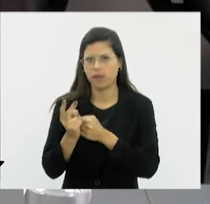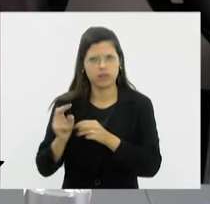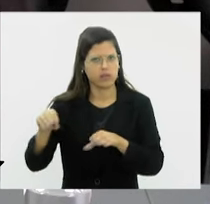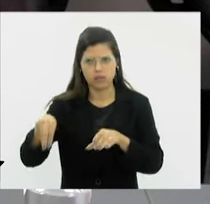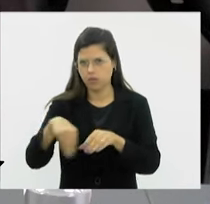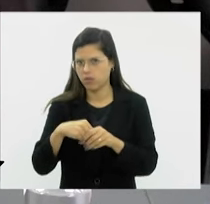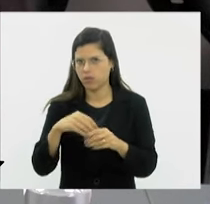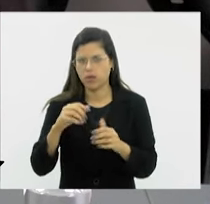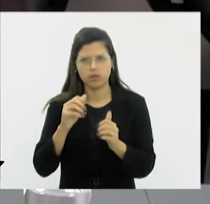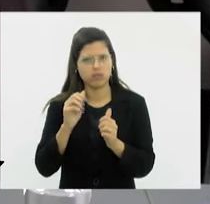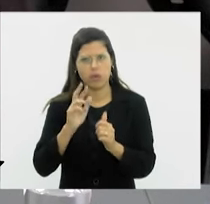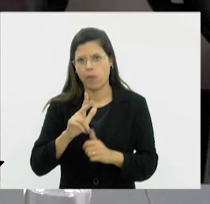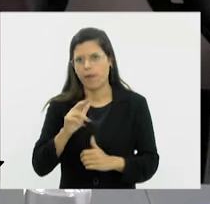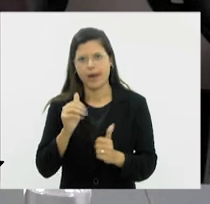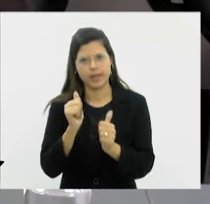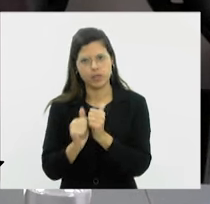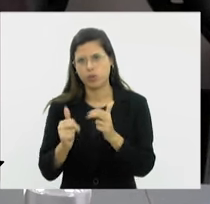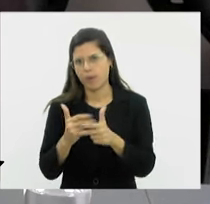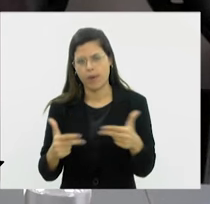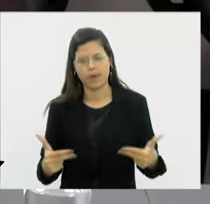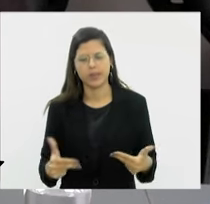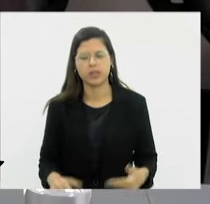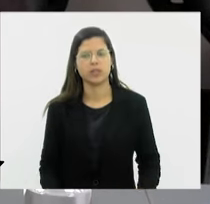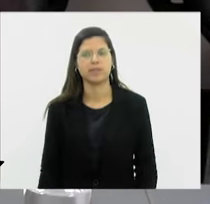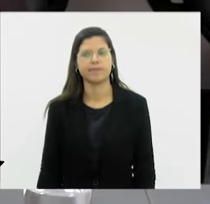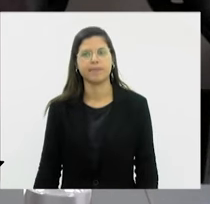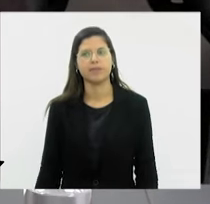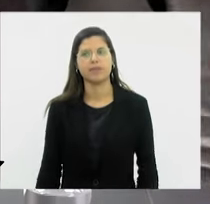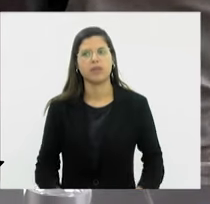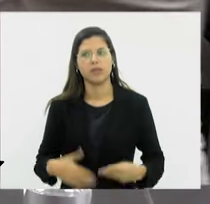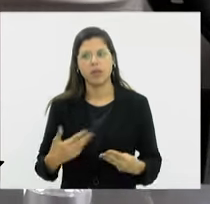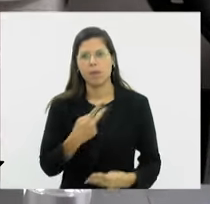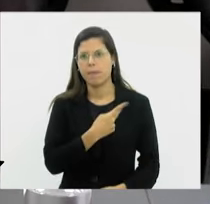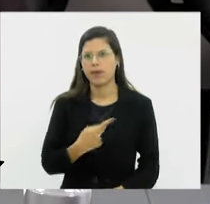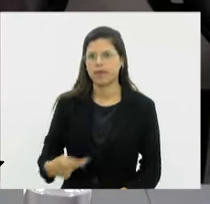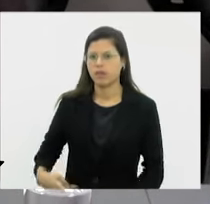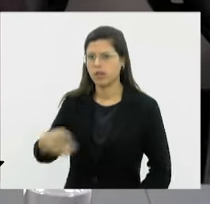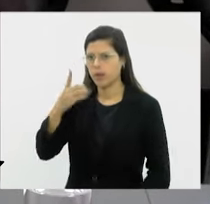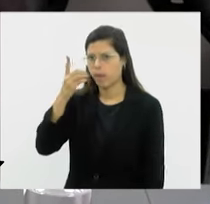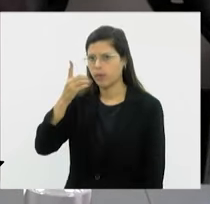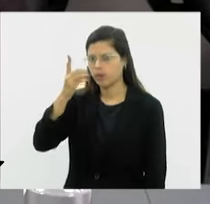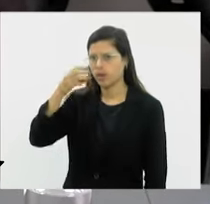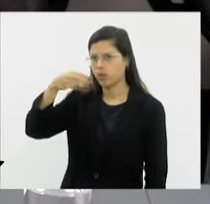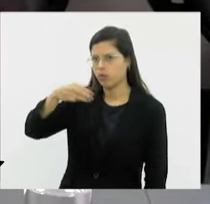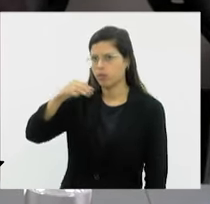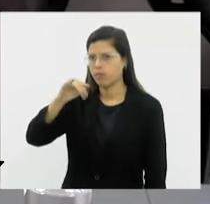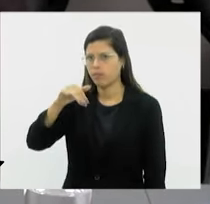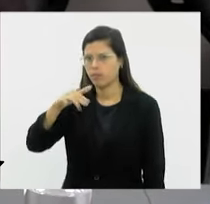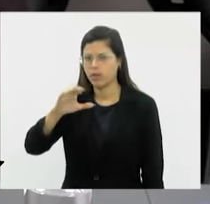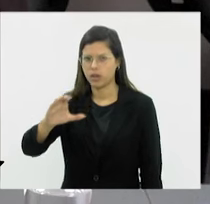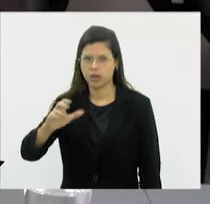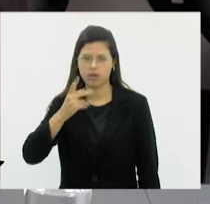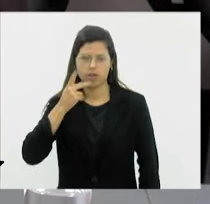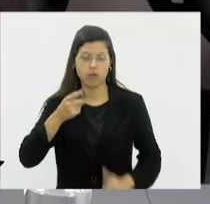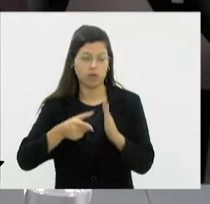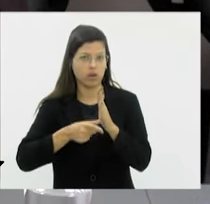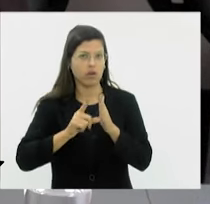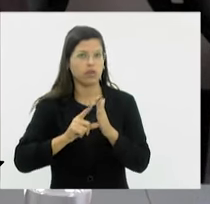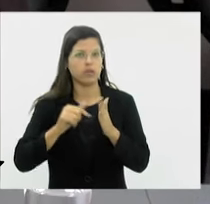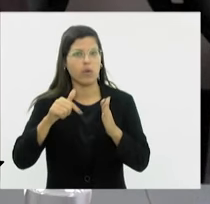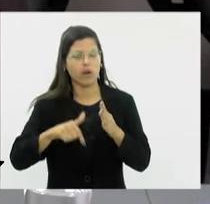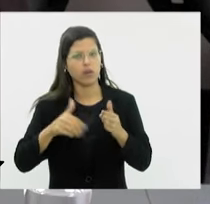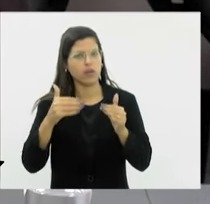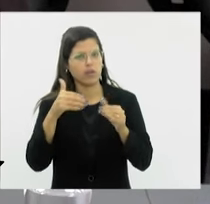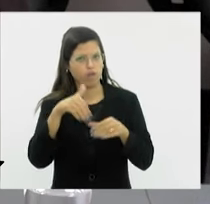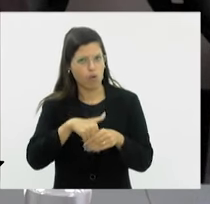tiro desportivo. Então, senhor presidente, o deputado Carlos Mink falou antes de mim, eu estou aqui declarando